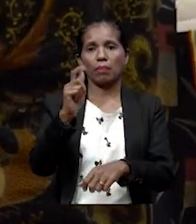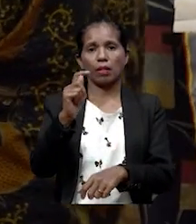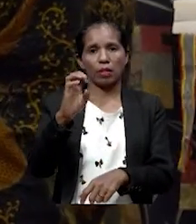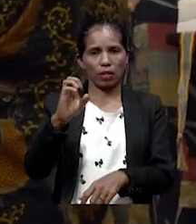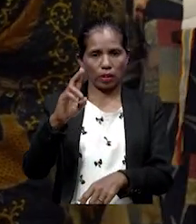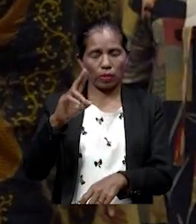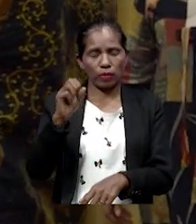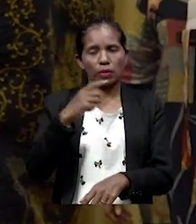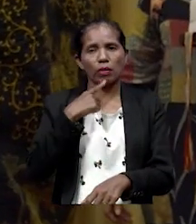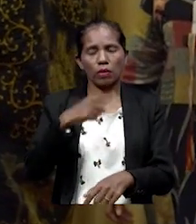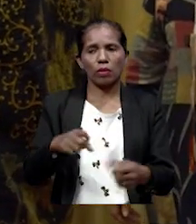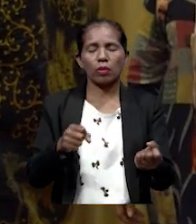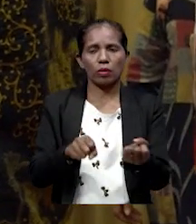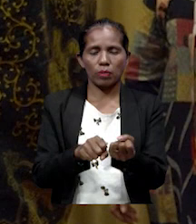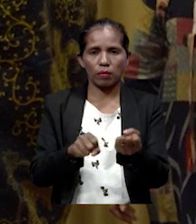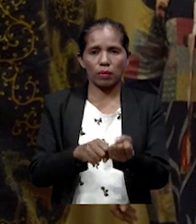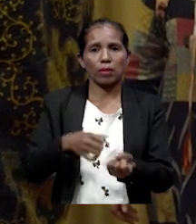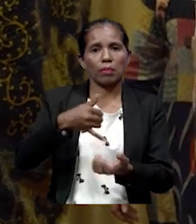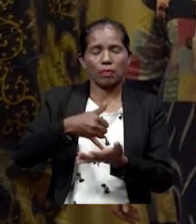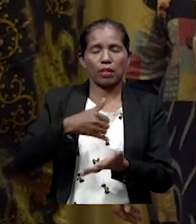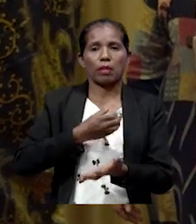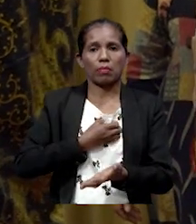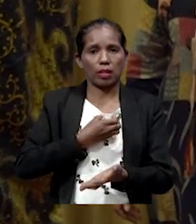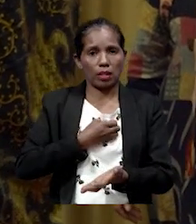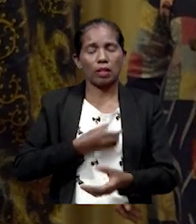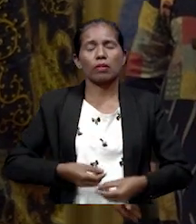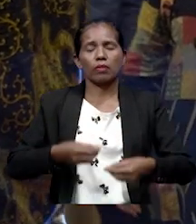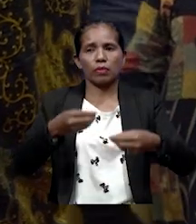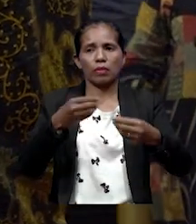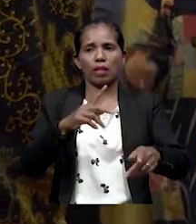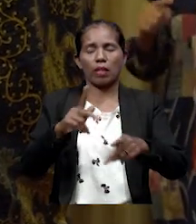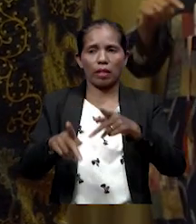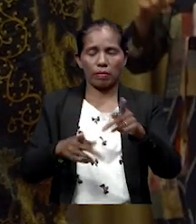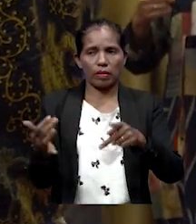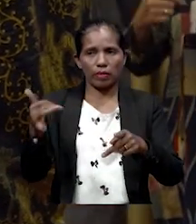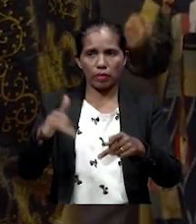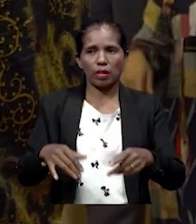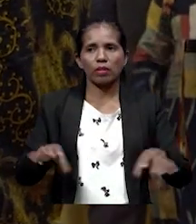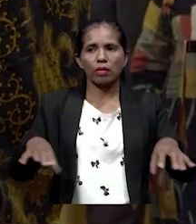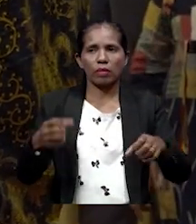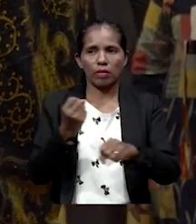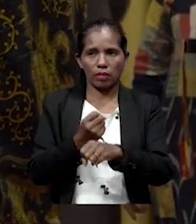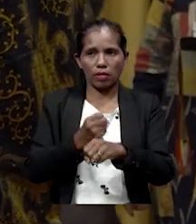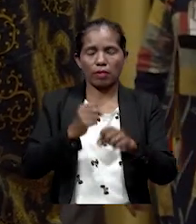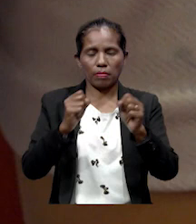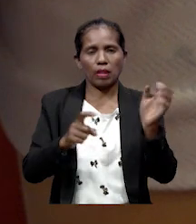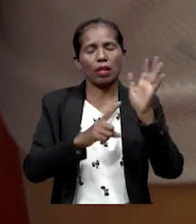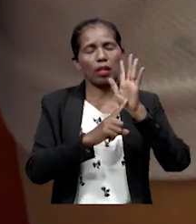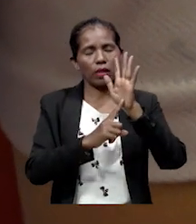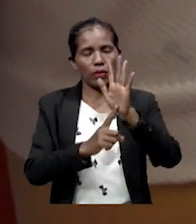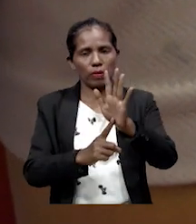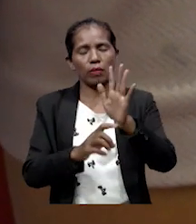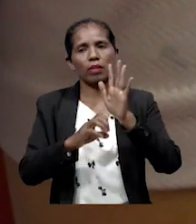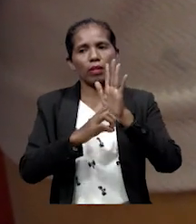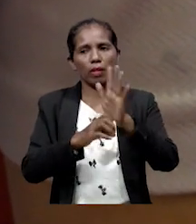Ateten, com atribuição medalha mérito, né, motiva o atleta Sira a seu esforço de bela e ratura prestação dia que